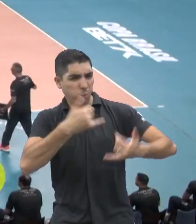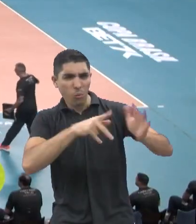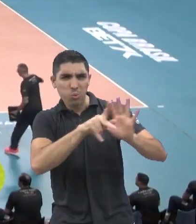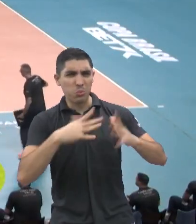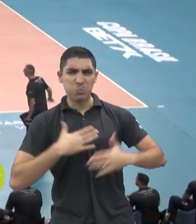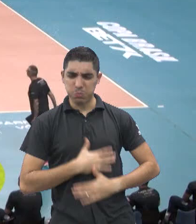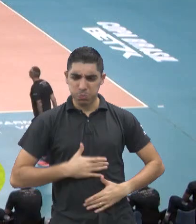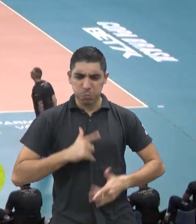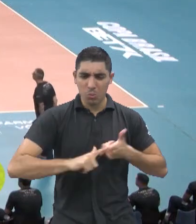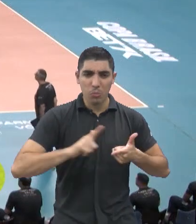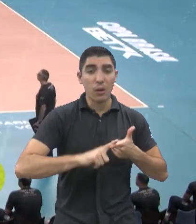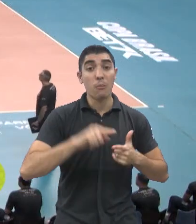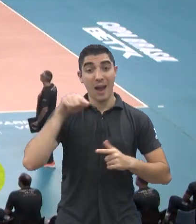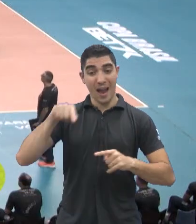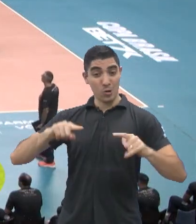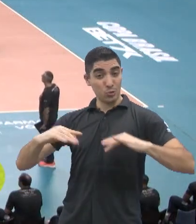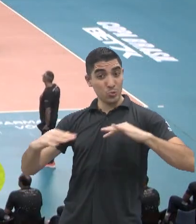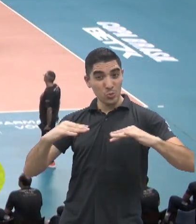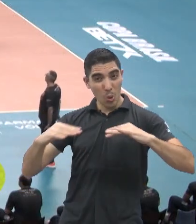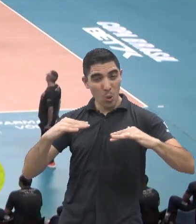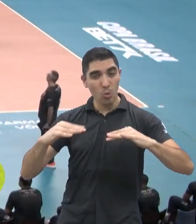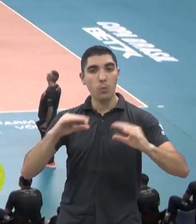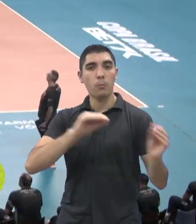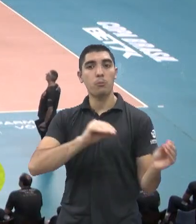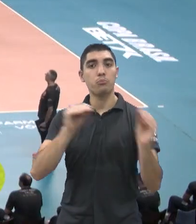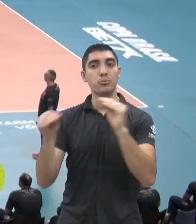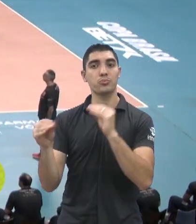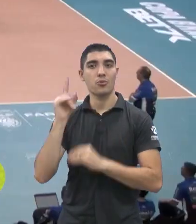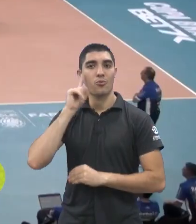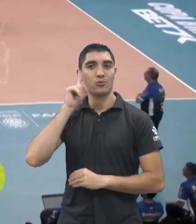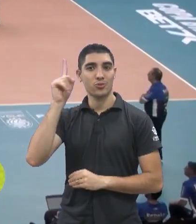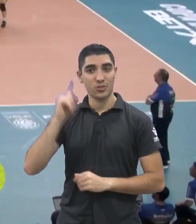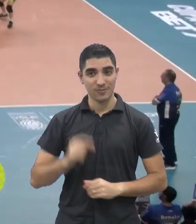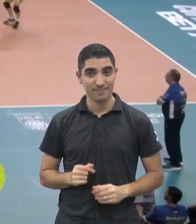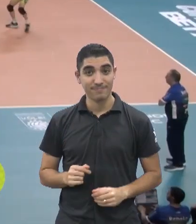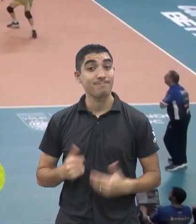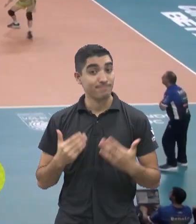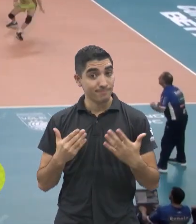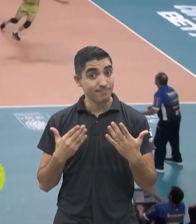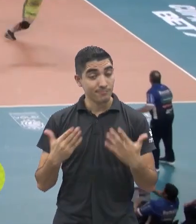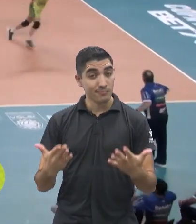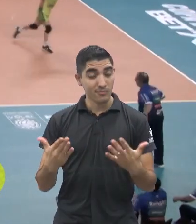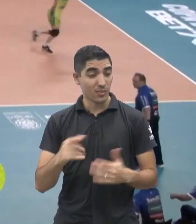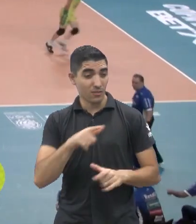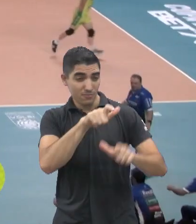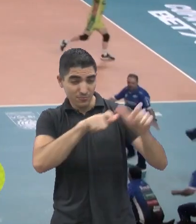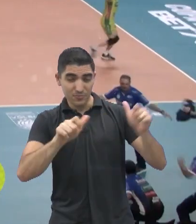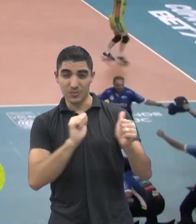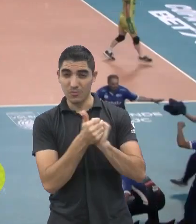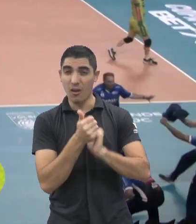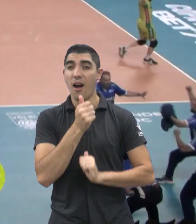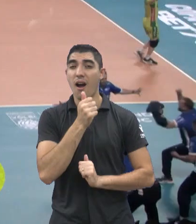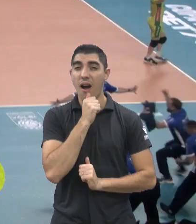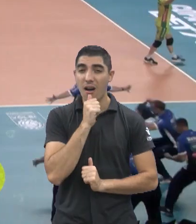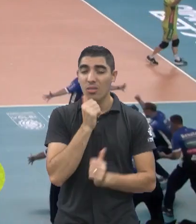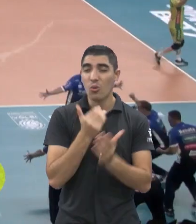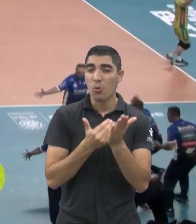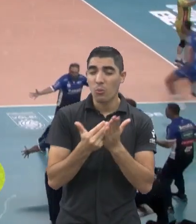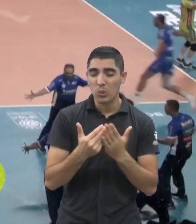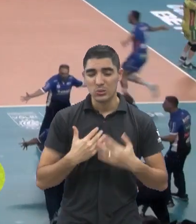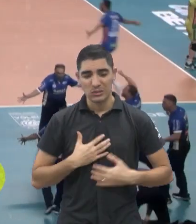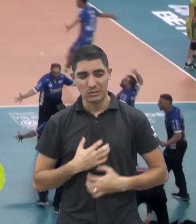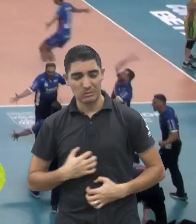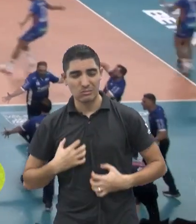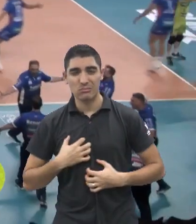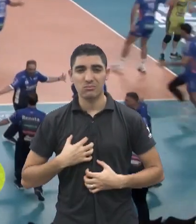dia seguinte da data oficial. E ainda sentindo os efeitos estomacais, o apático São José acabou eliminado